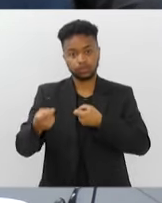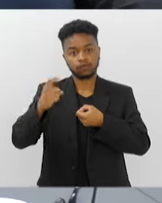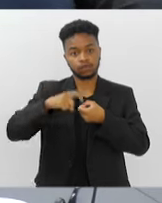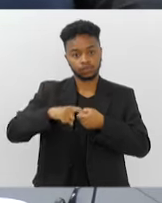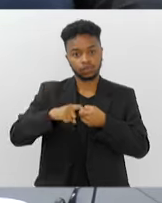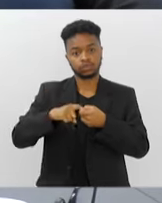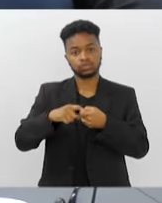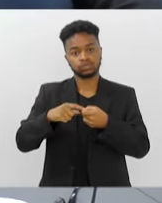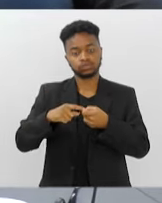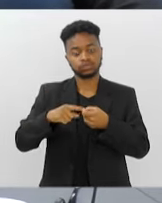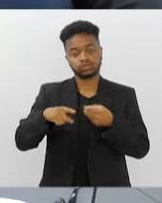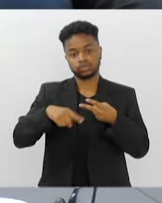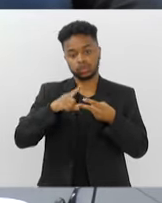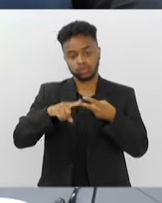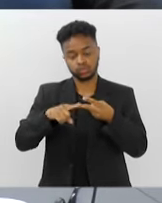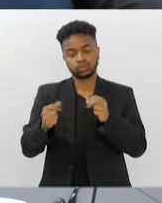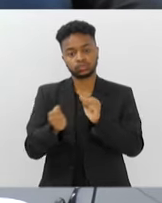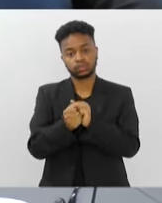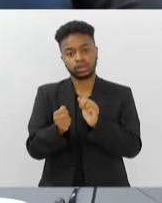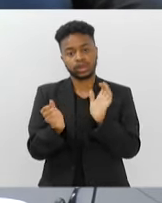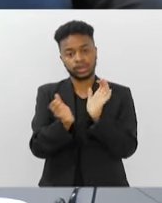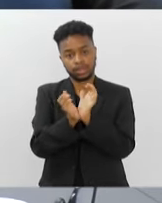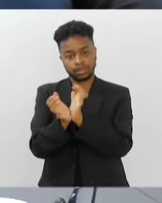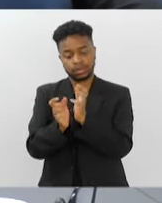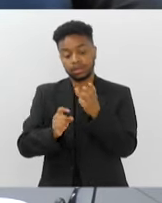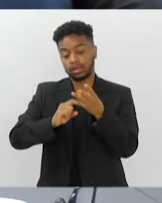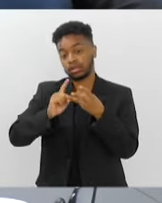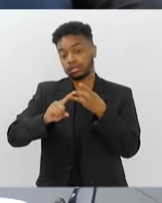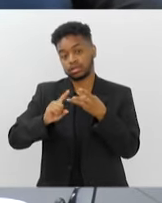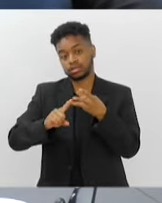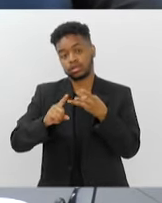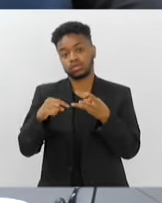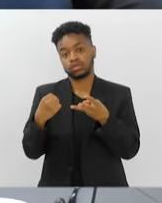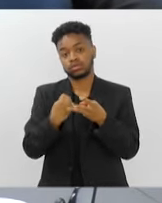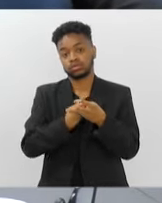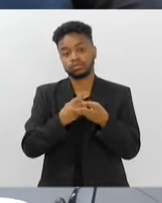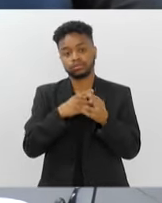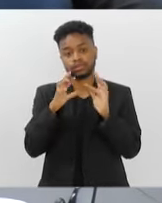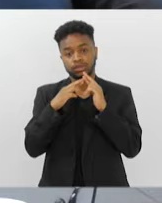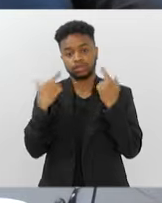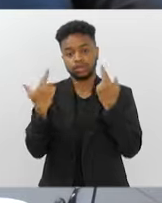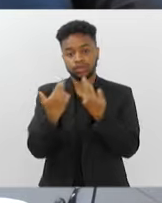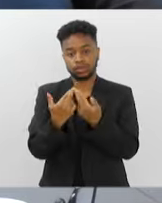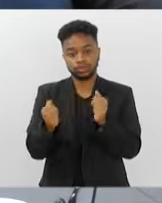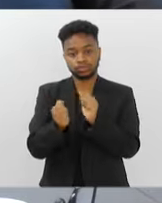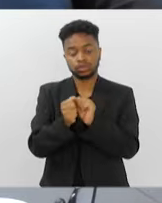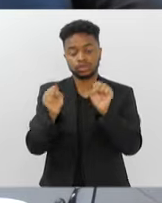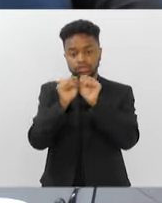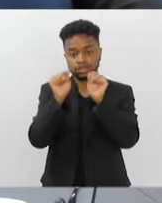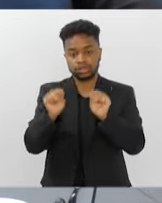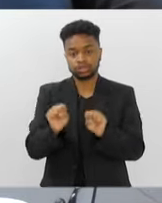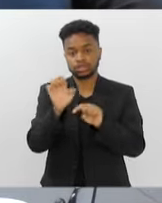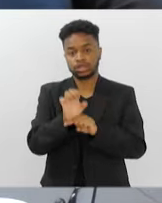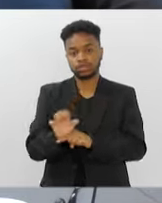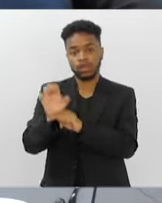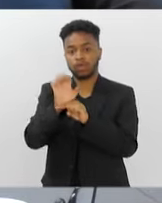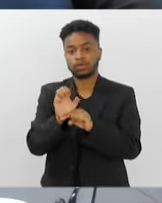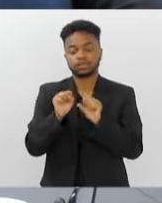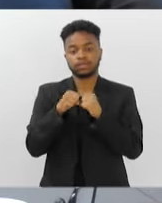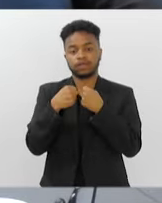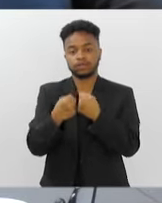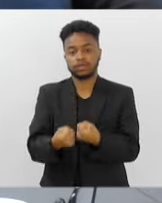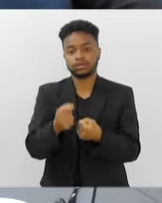equipe e por último Presidente nós tivemos uma reunião do sistema Estadual de Defesa do Consumidor